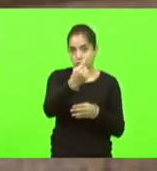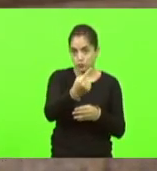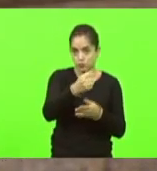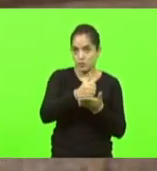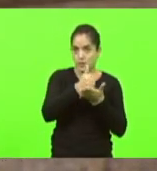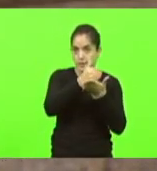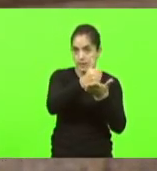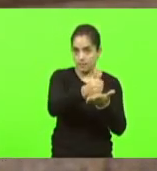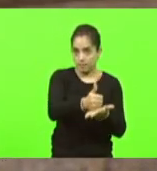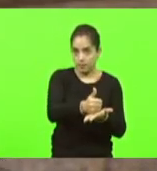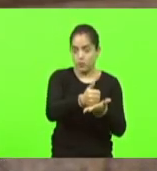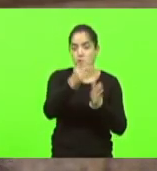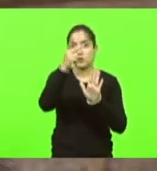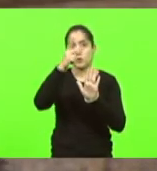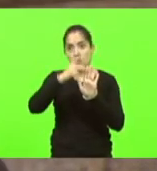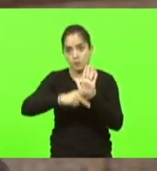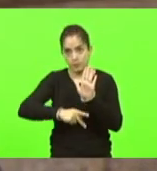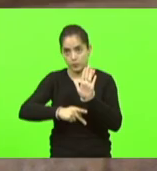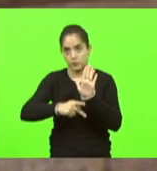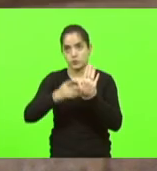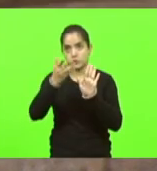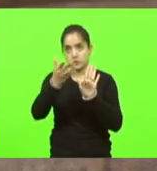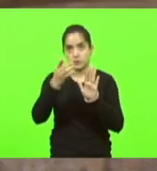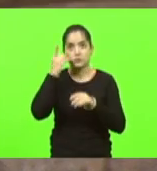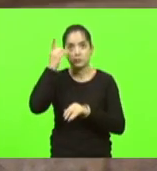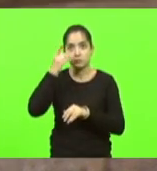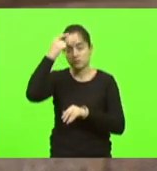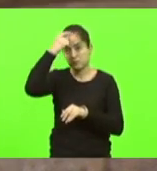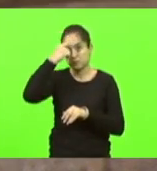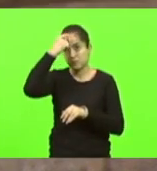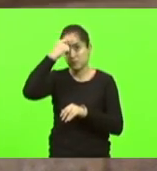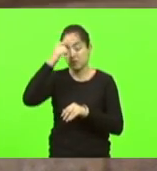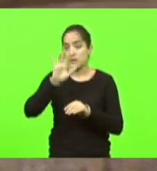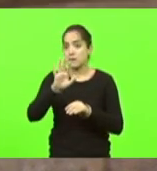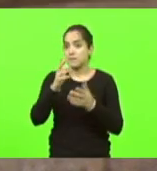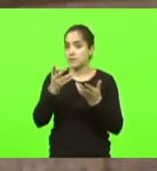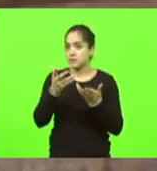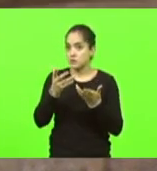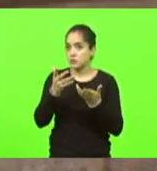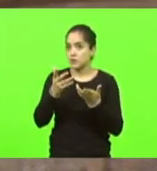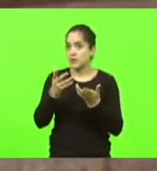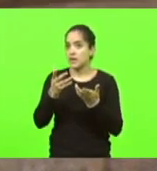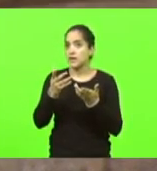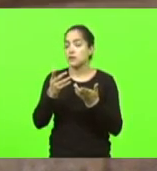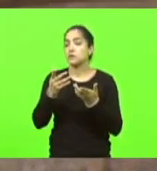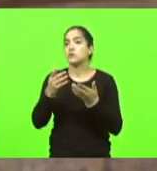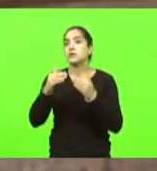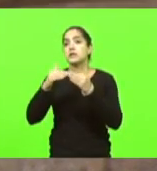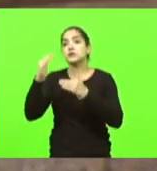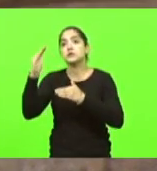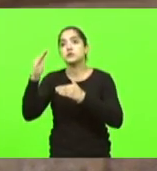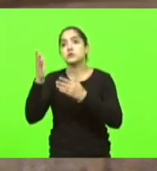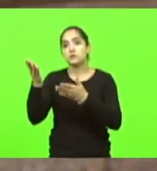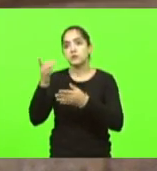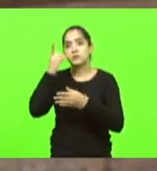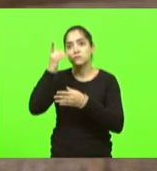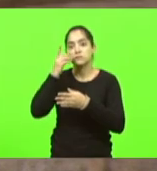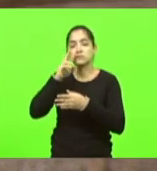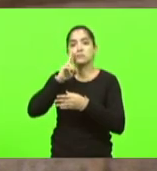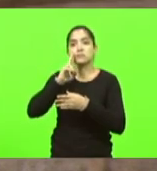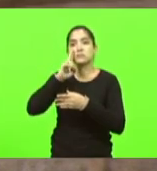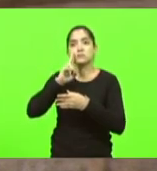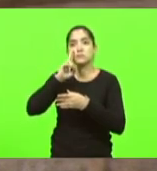apoio ao projeto do Maurício condillac mas eu quero discordar veementemente do deputado Ivan naatz